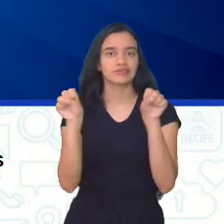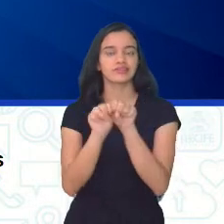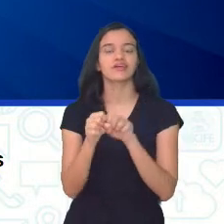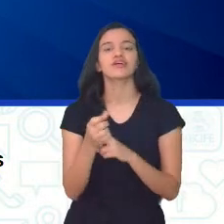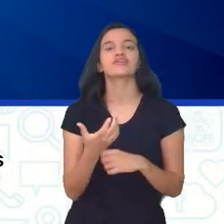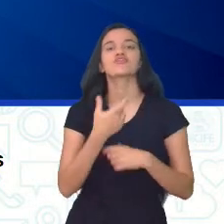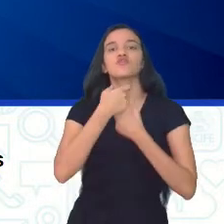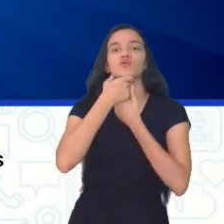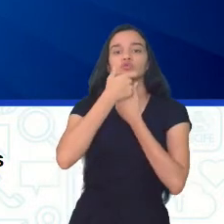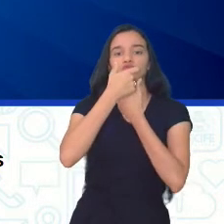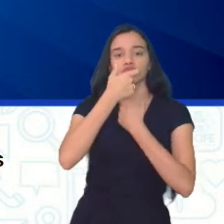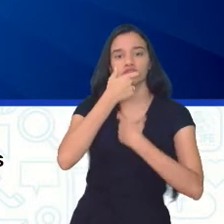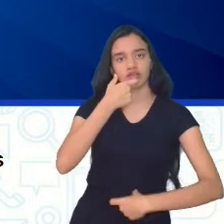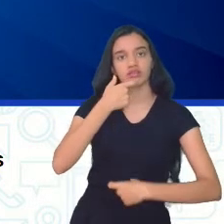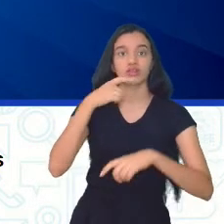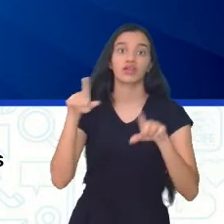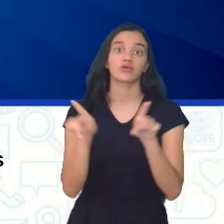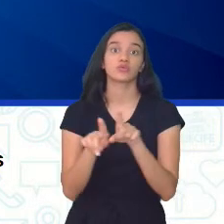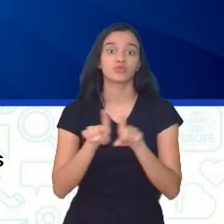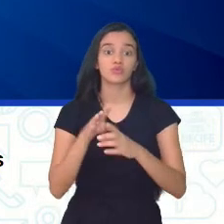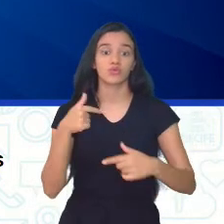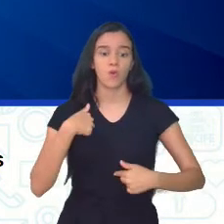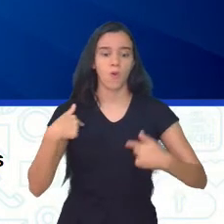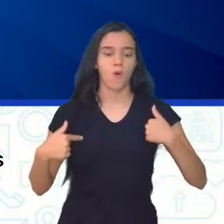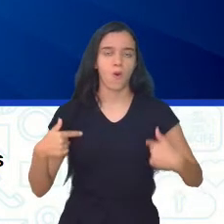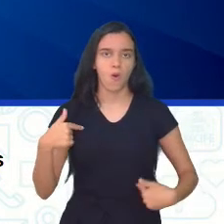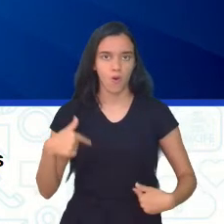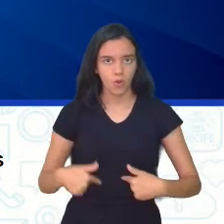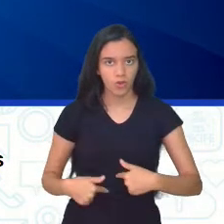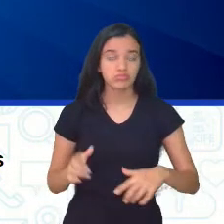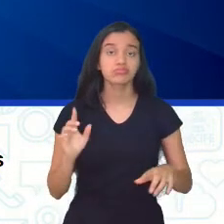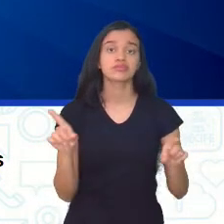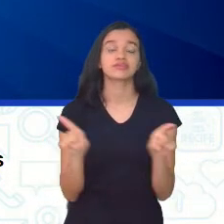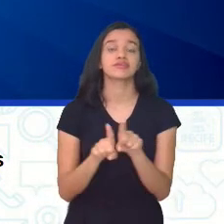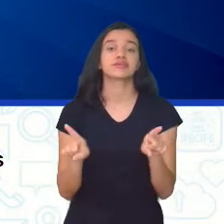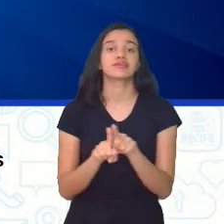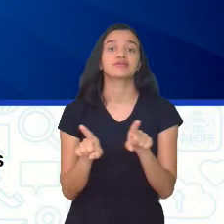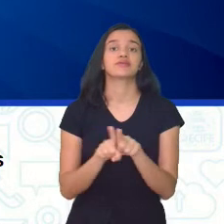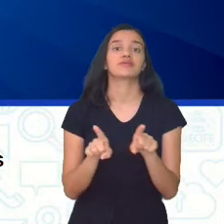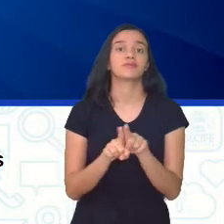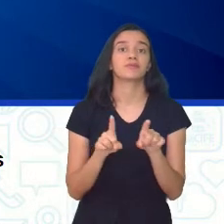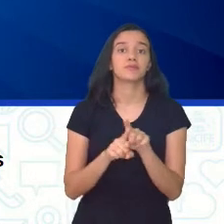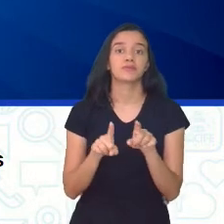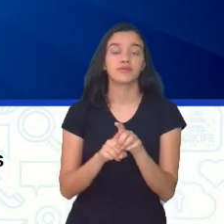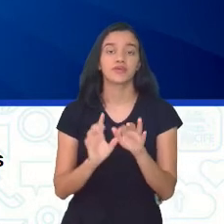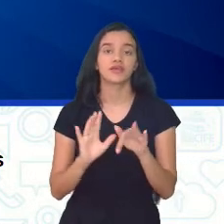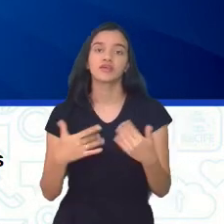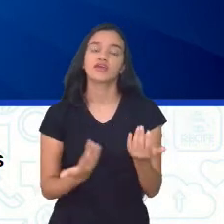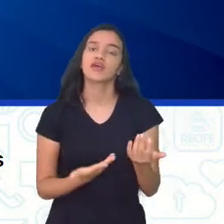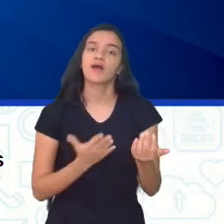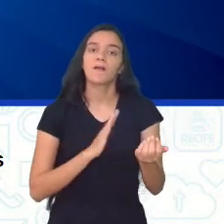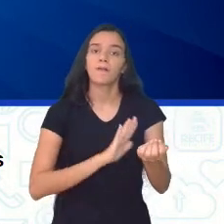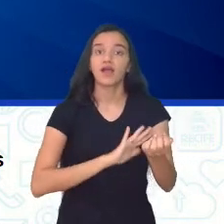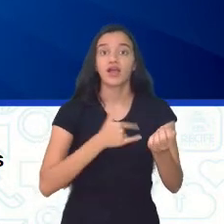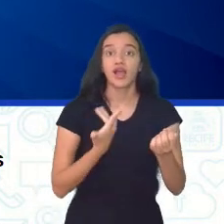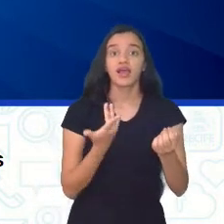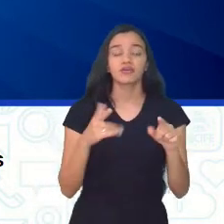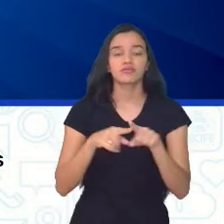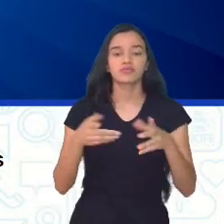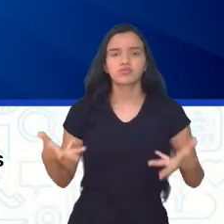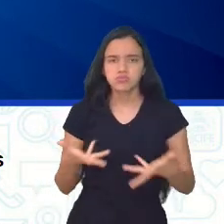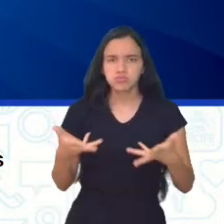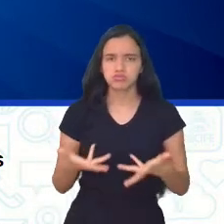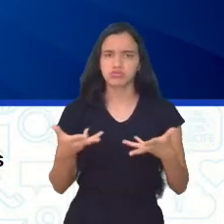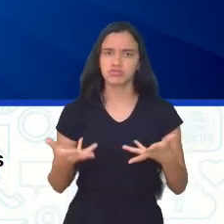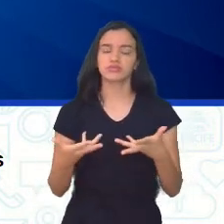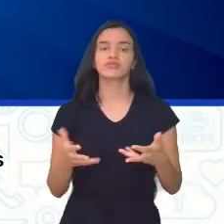central a outros órgãos periféricos e pela transmissão dos impulsos nervosos. Então, aí a gente está vendo agora que os